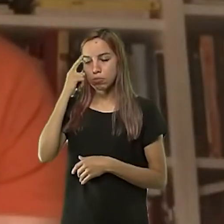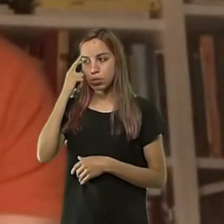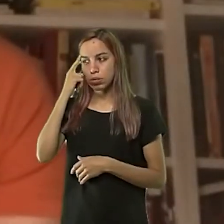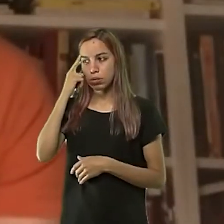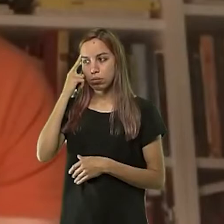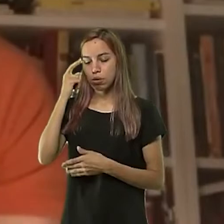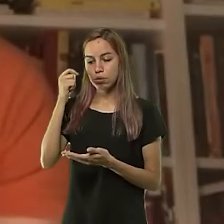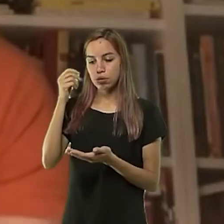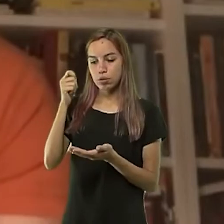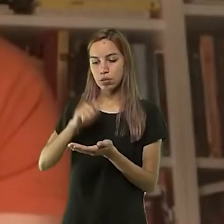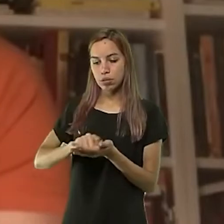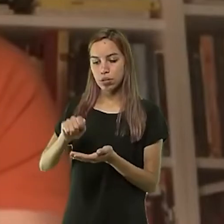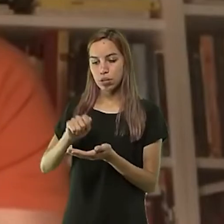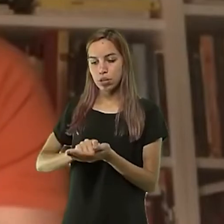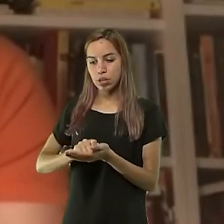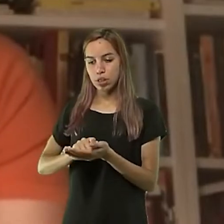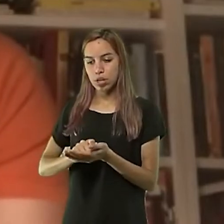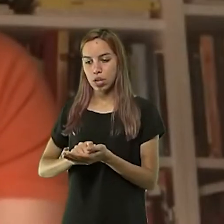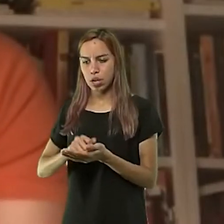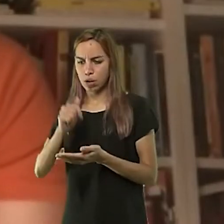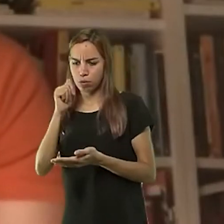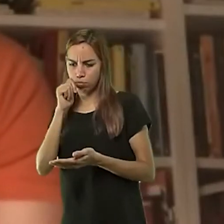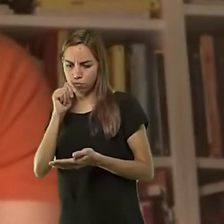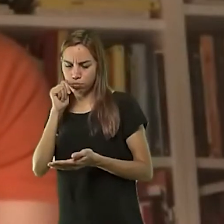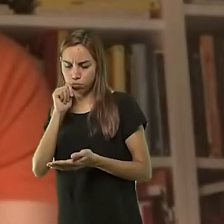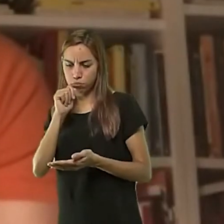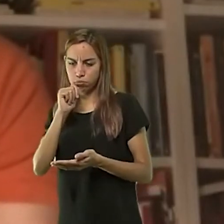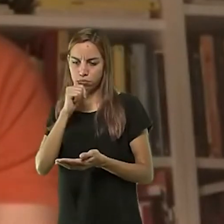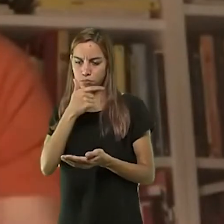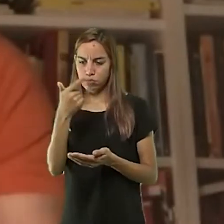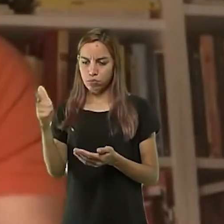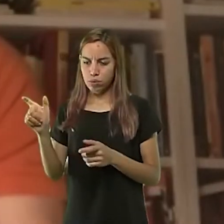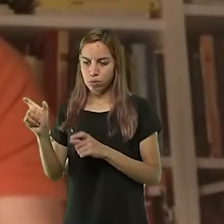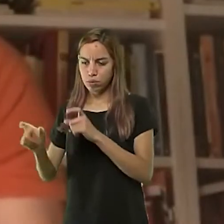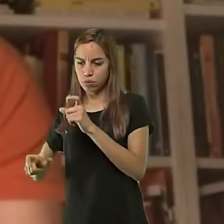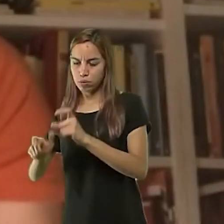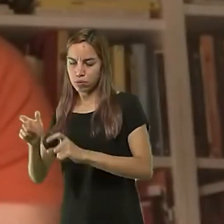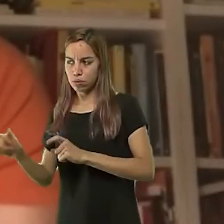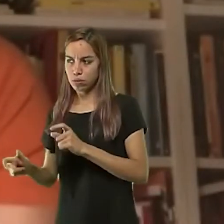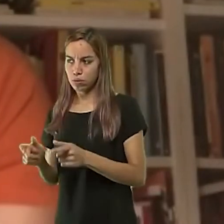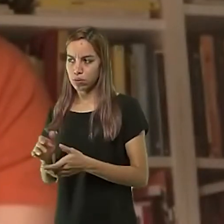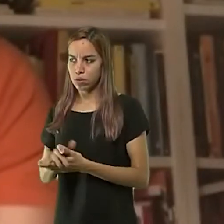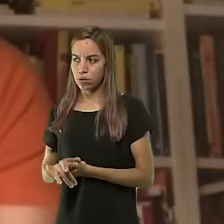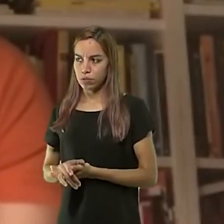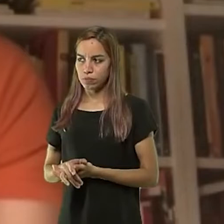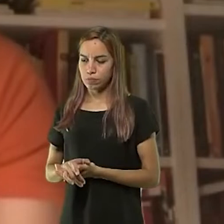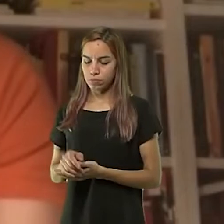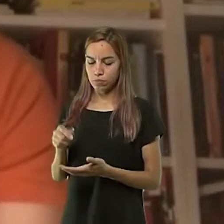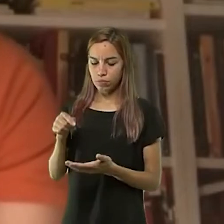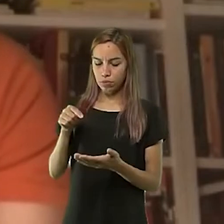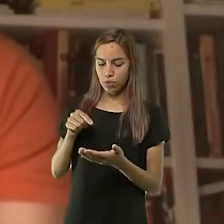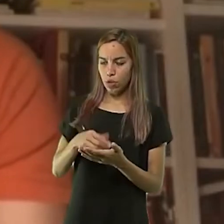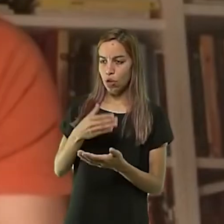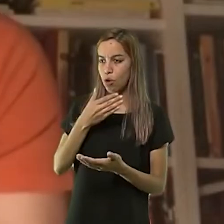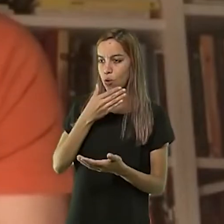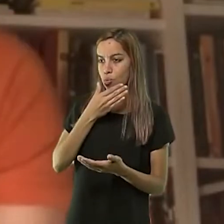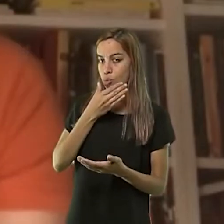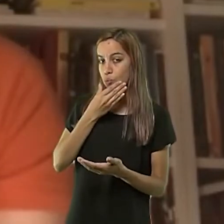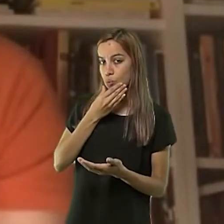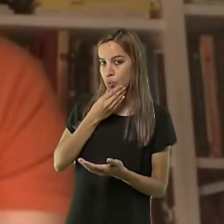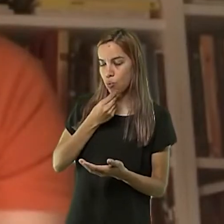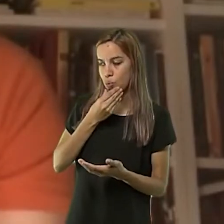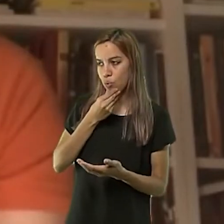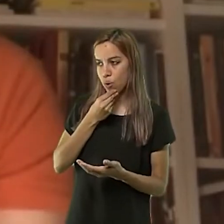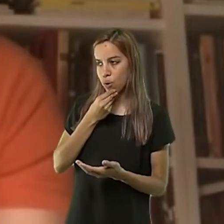personagens femininas históricas portuguesas. A mim calhou-me então a Inês de Castro e mais